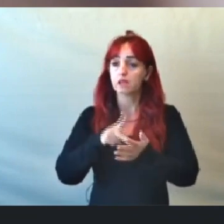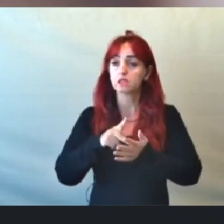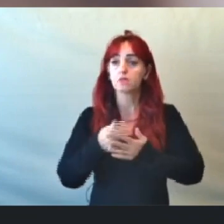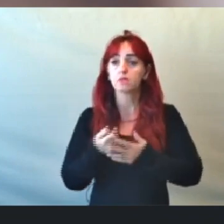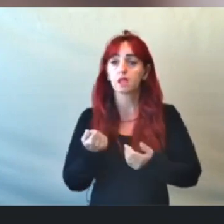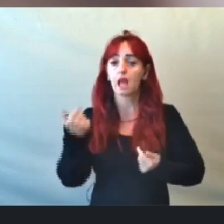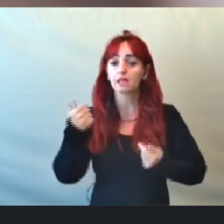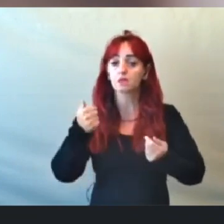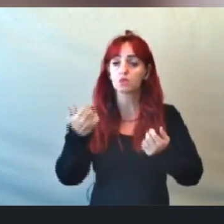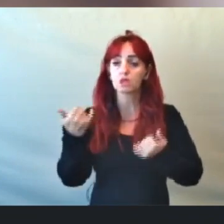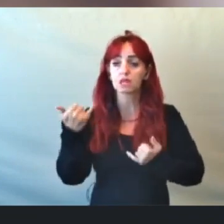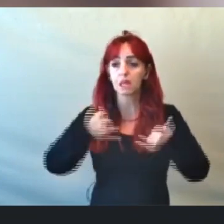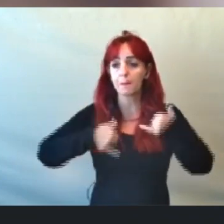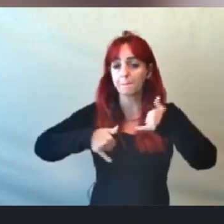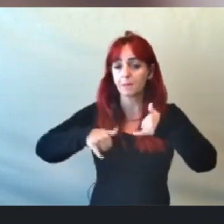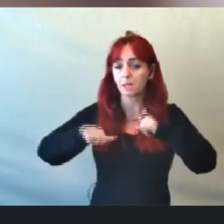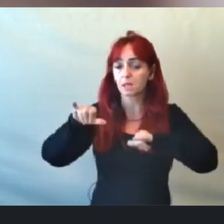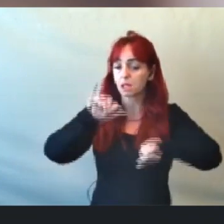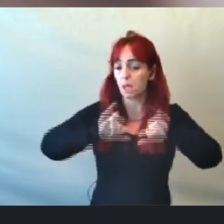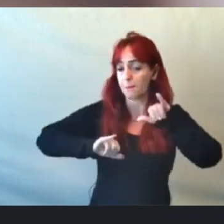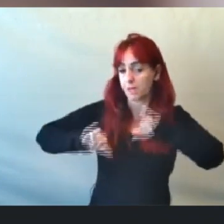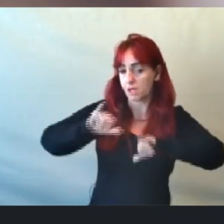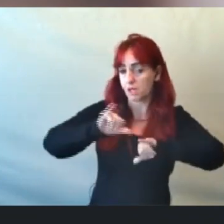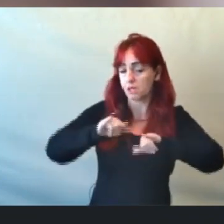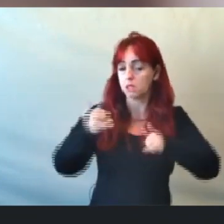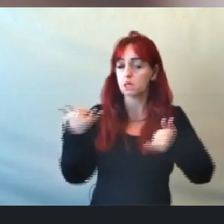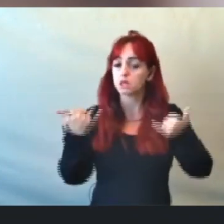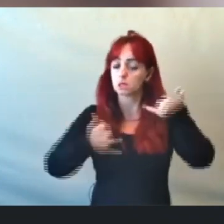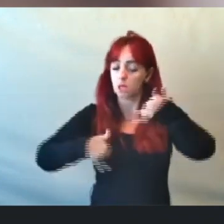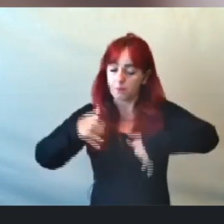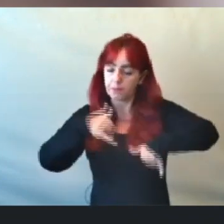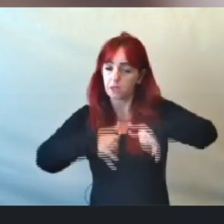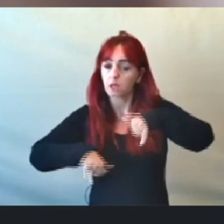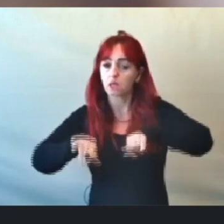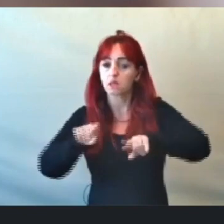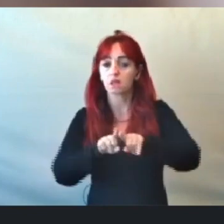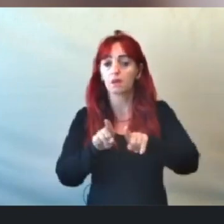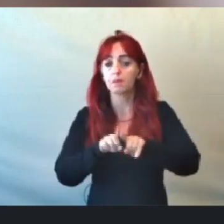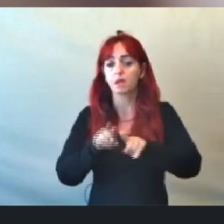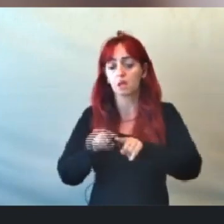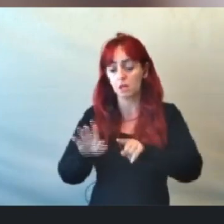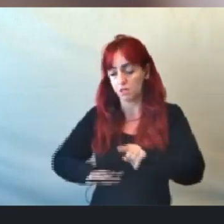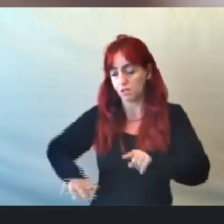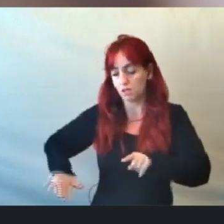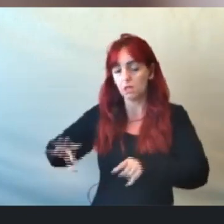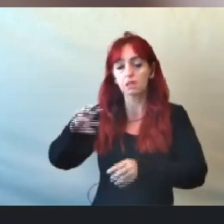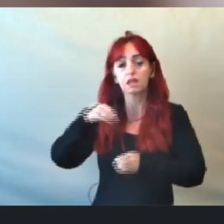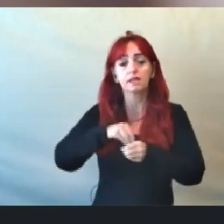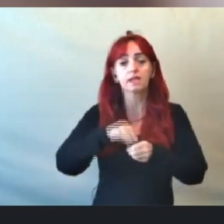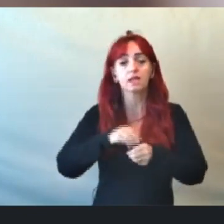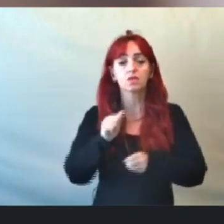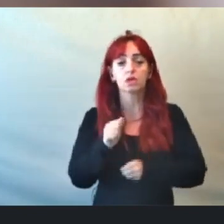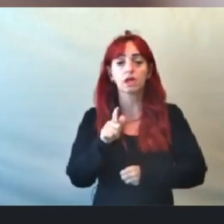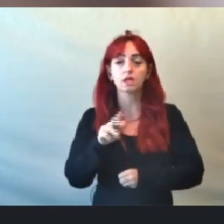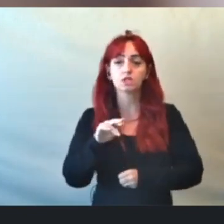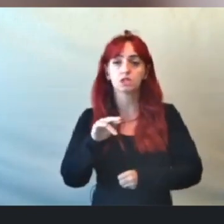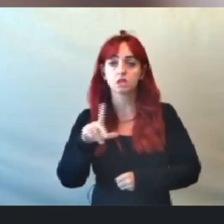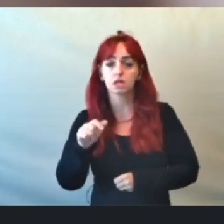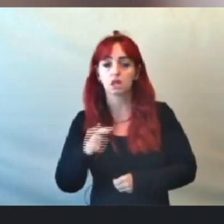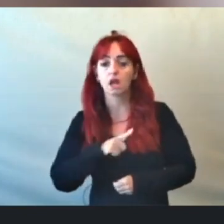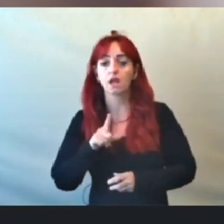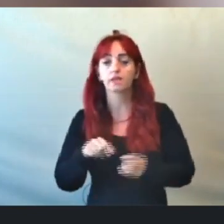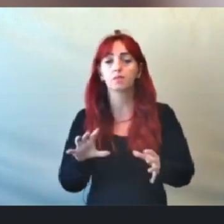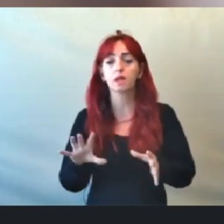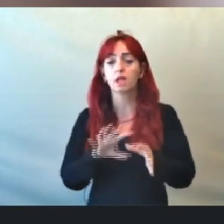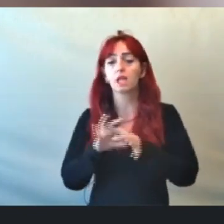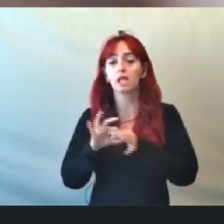essa partícula, que é o lantânion, que está dentro da argila, e esse lantânion cria uma ligação com o fósforo. E